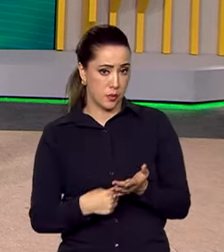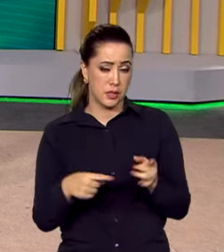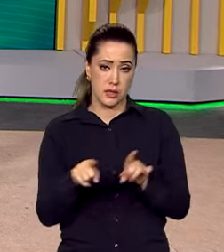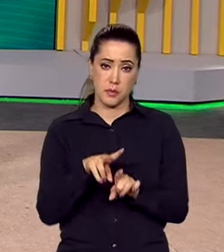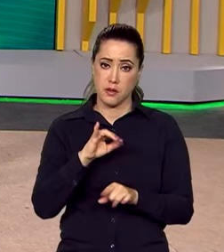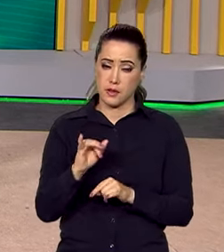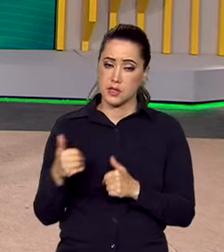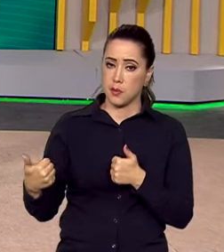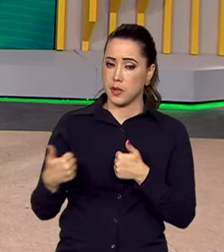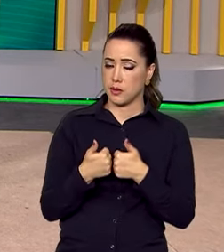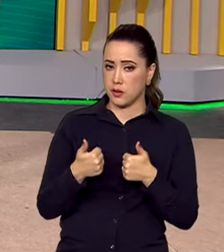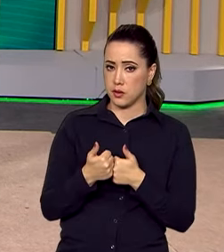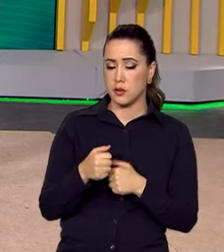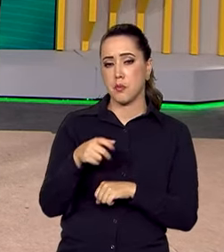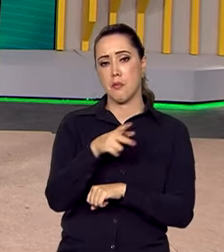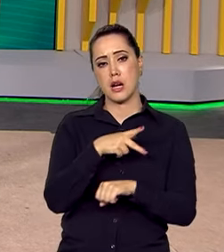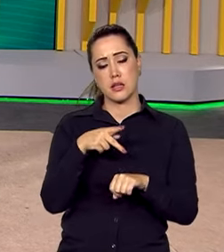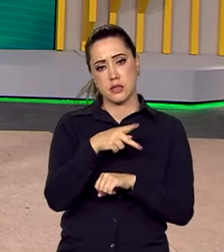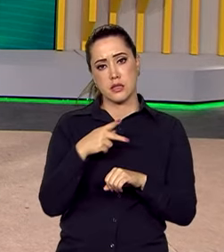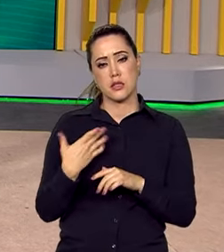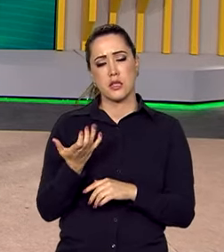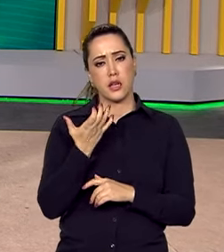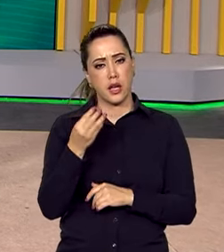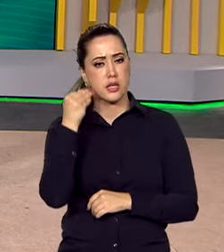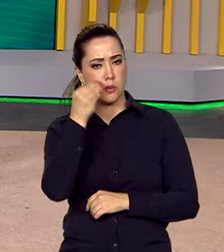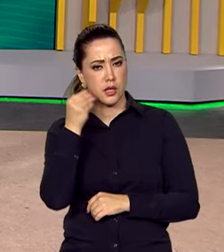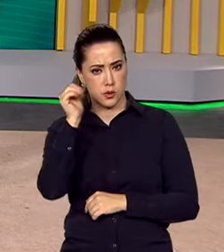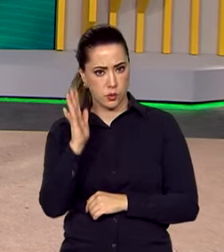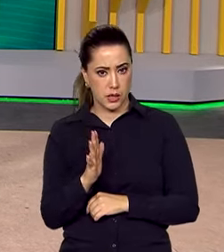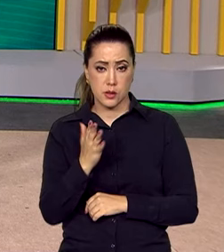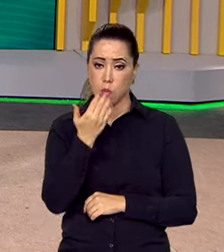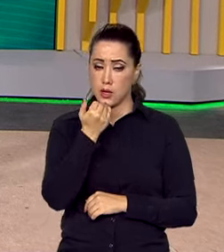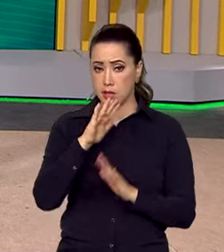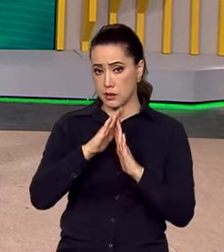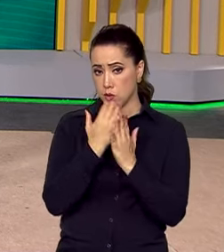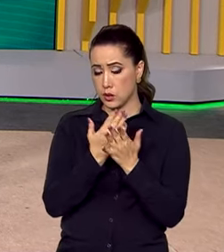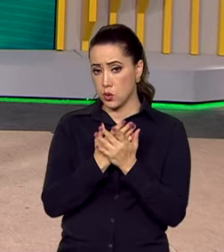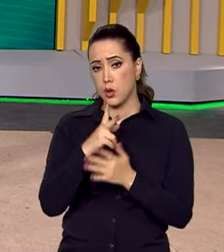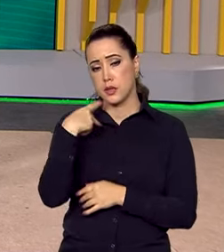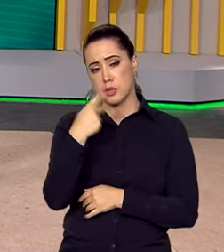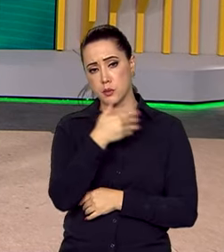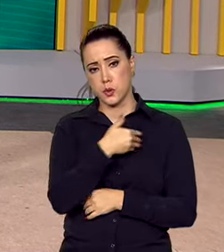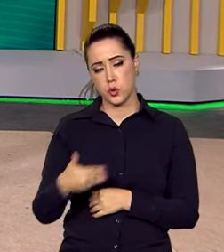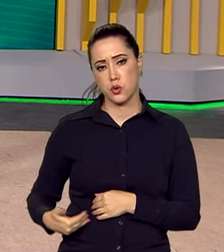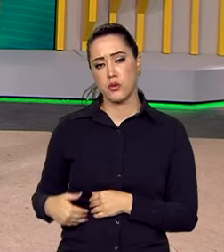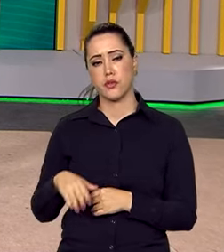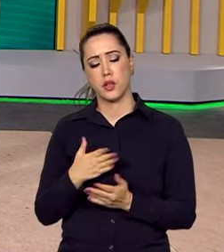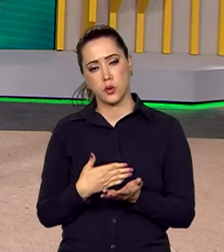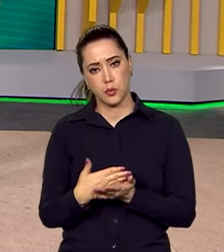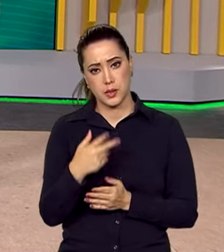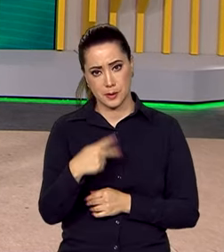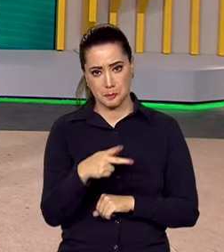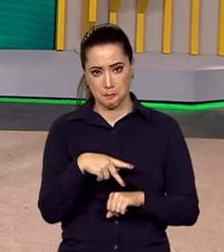também servirá para aproximar países interessados nas experiências brasileiras com alimentação escolar e as políticas públicas em vigor